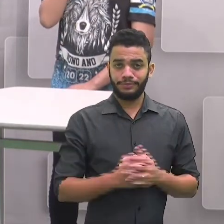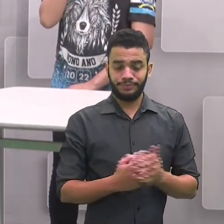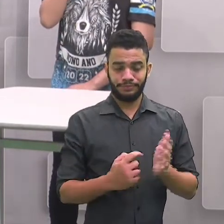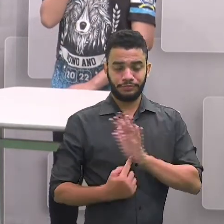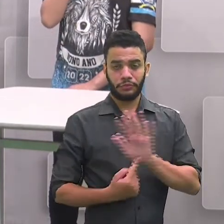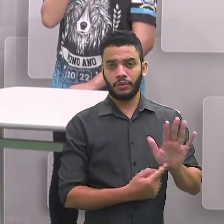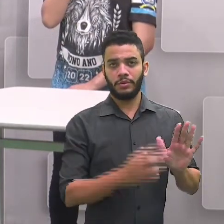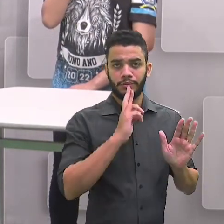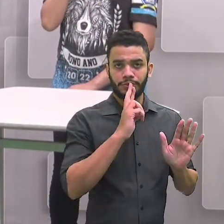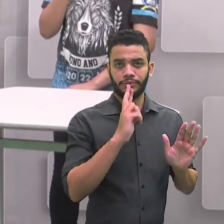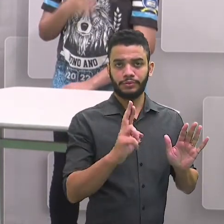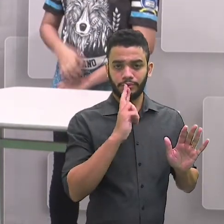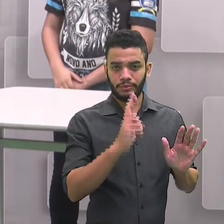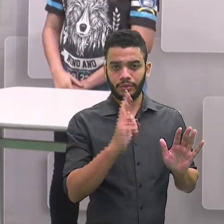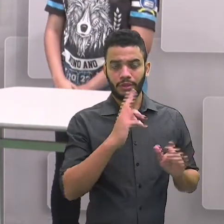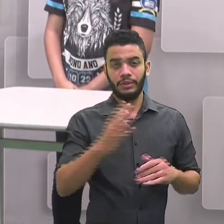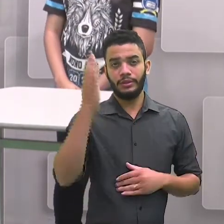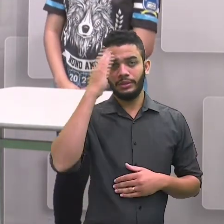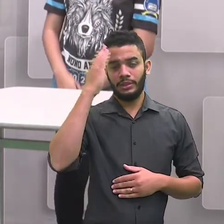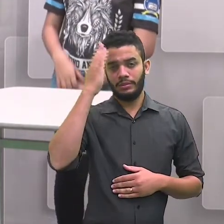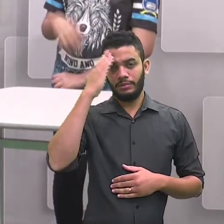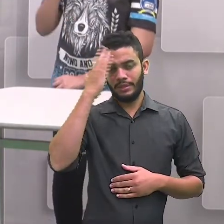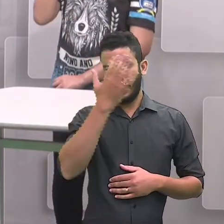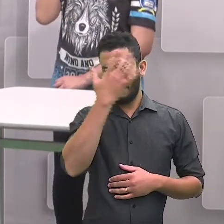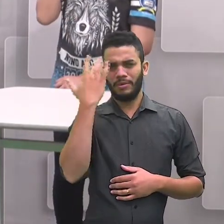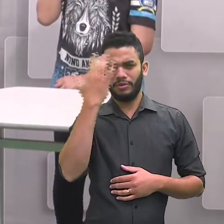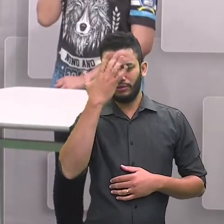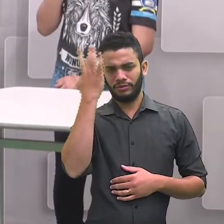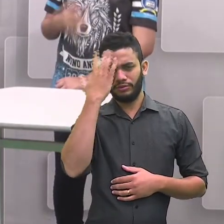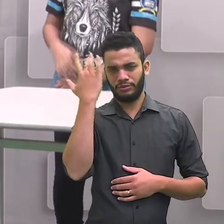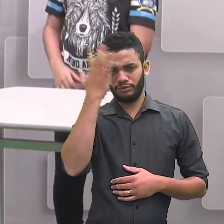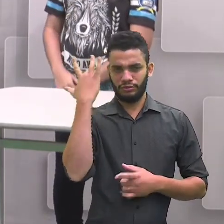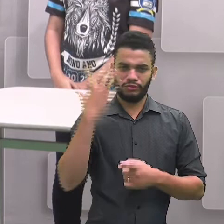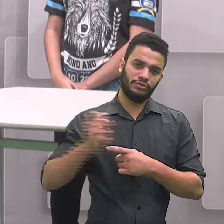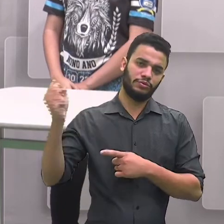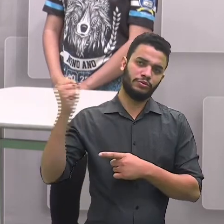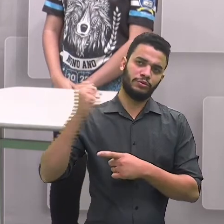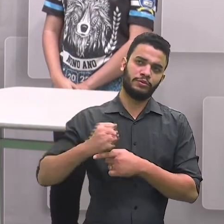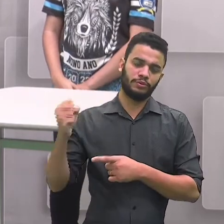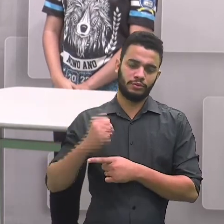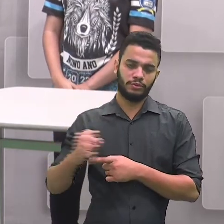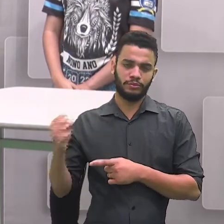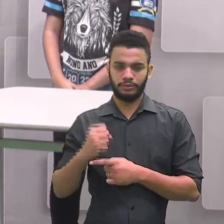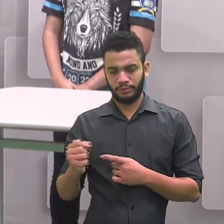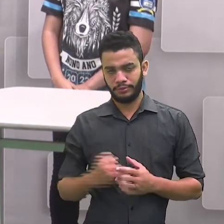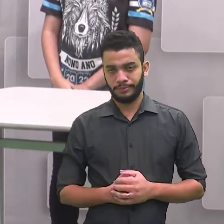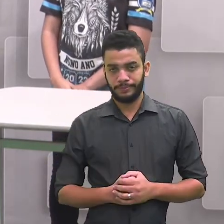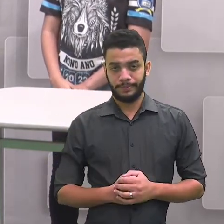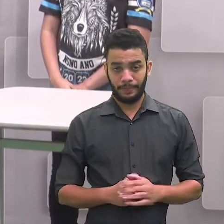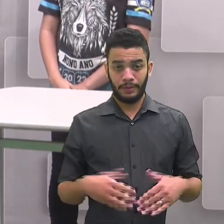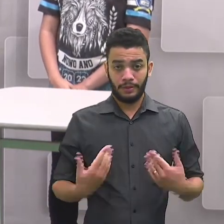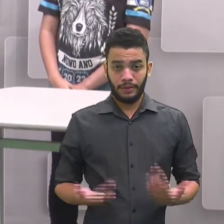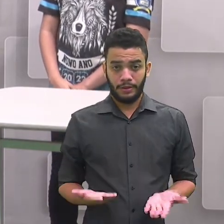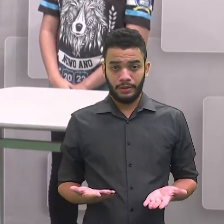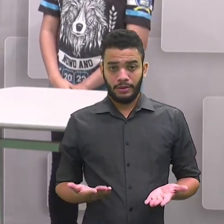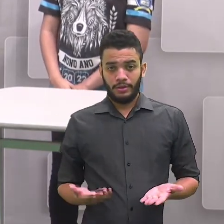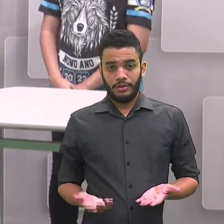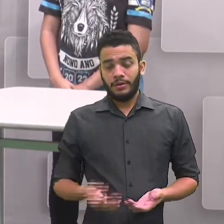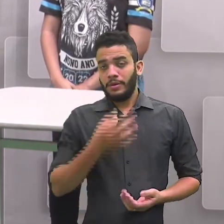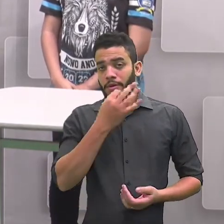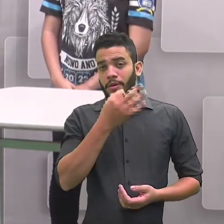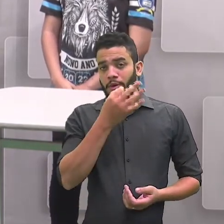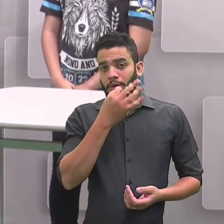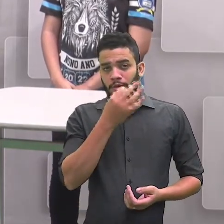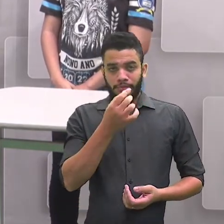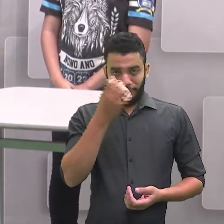E agora nós iremos saber quem é o vencedor. Então, gente, quem será que